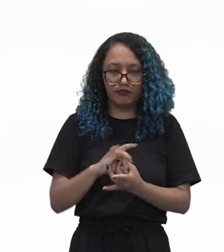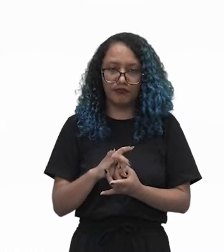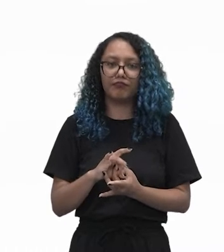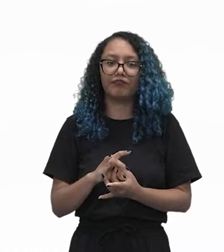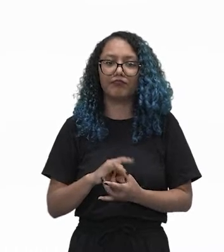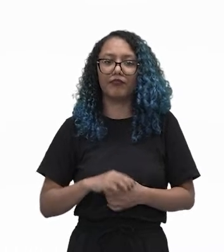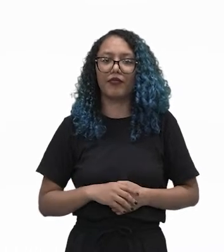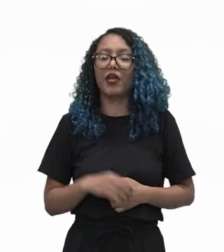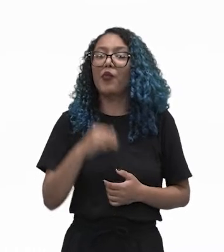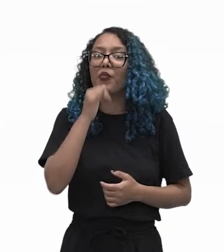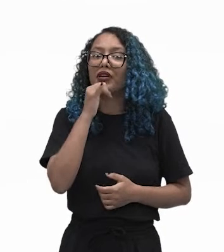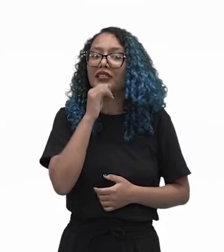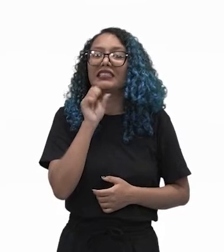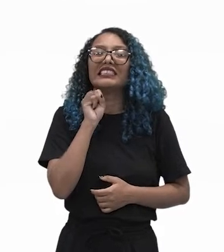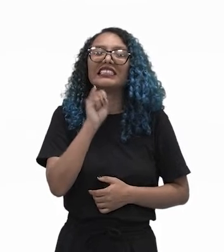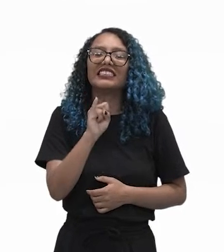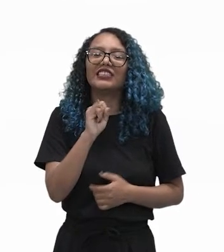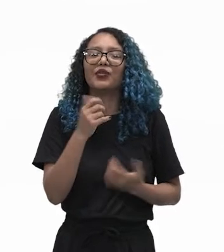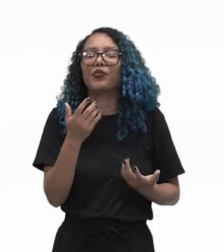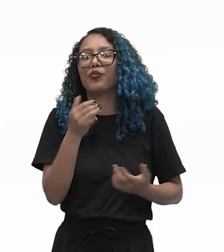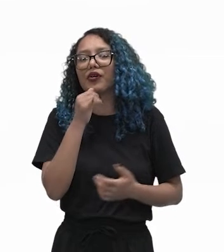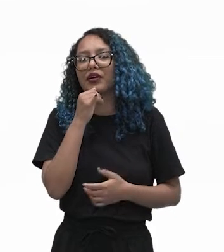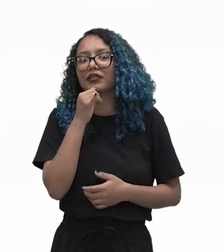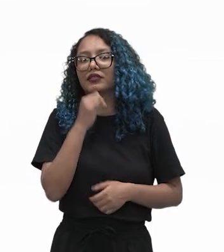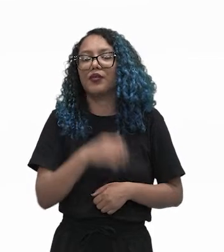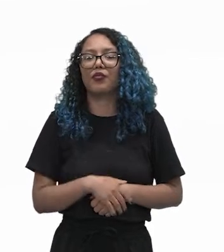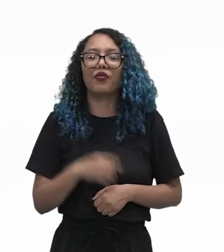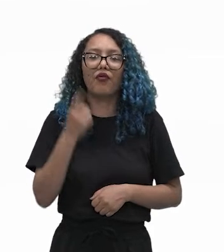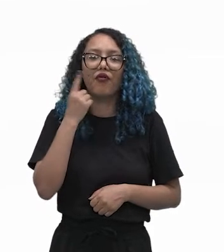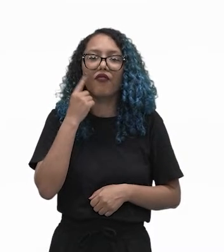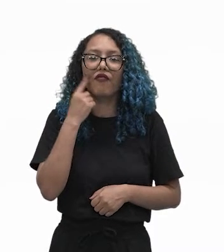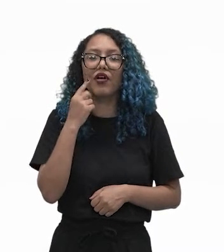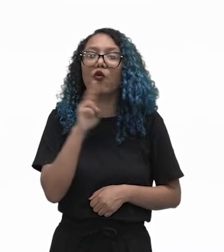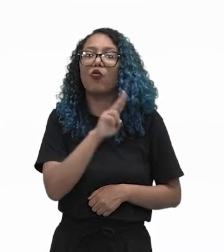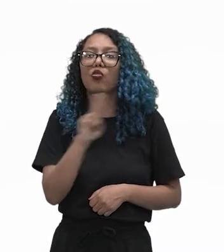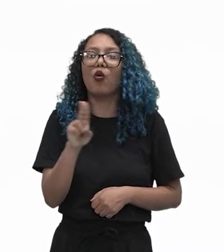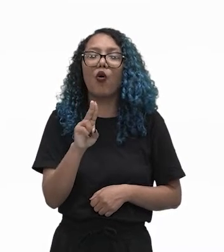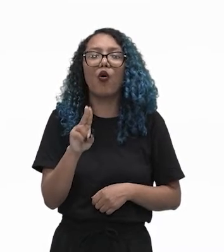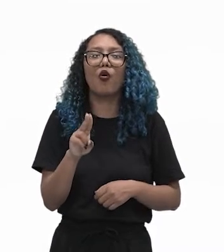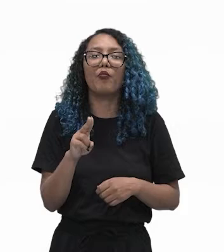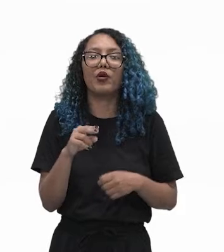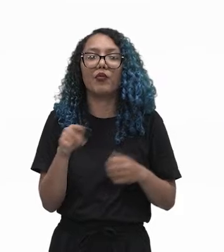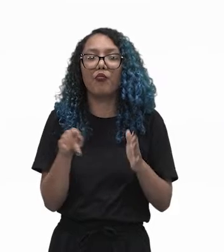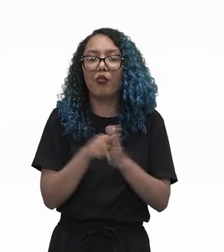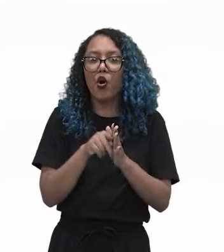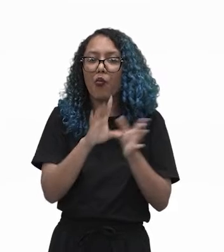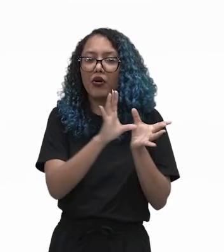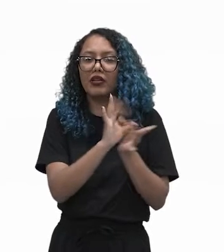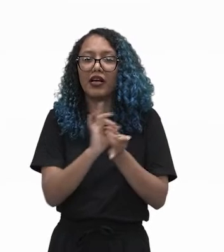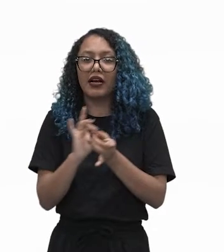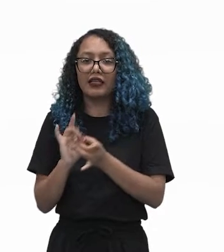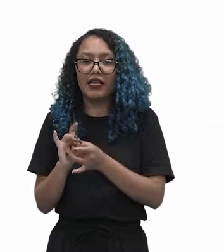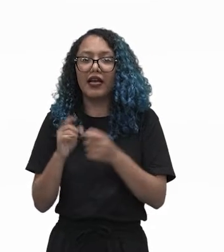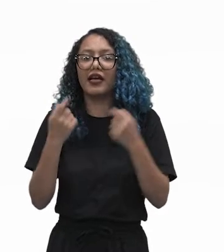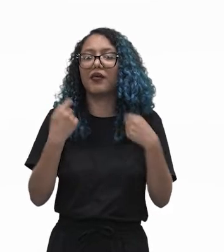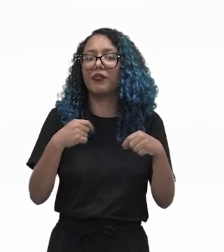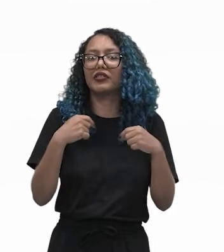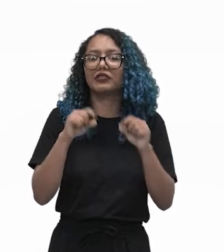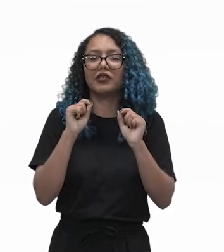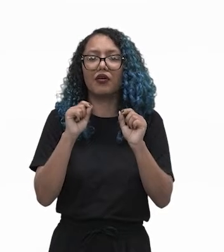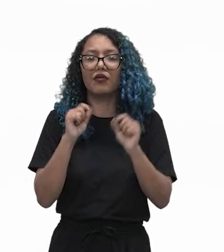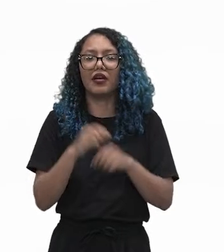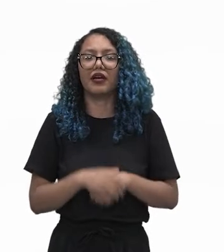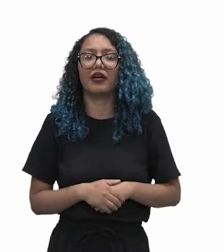se a gente for nomear a cadeia carbônica, aí a gente coloca a cadeia principal sempre como a